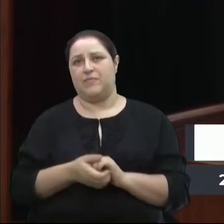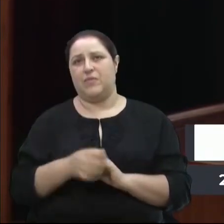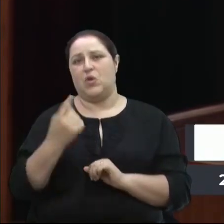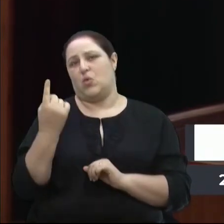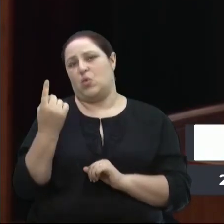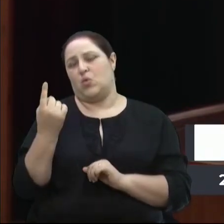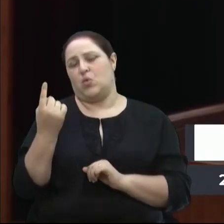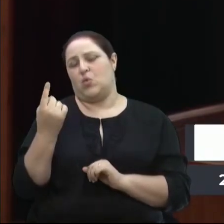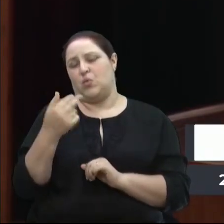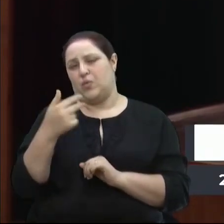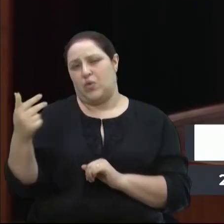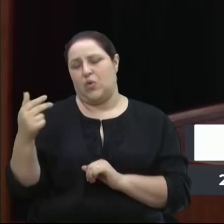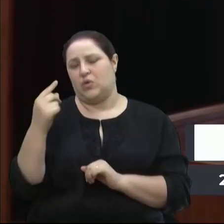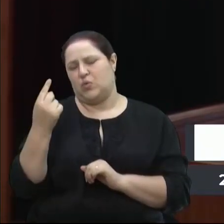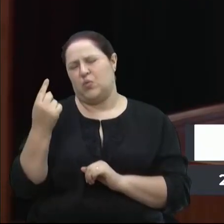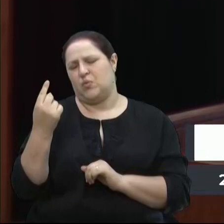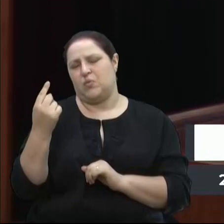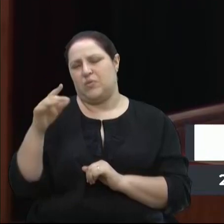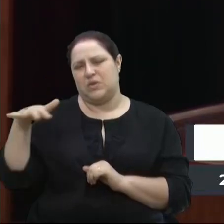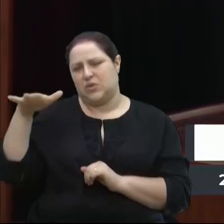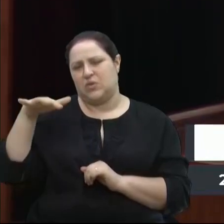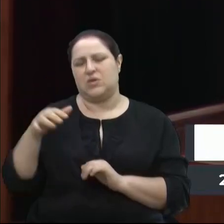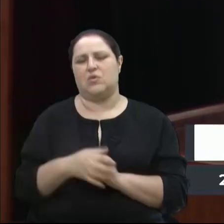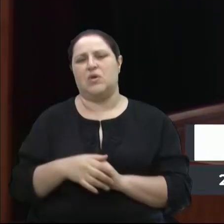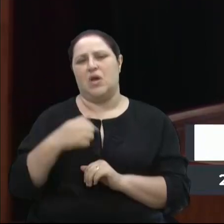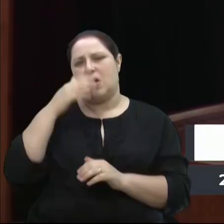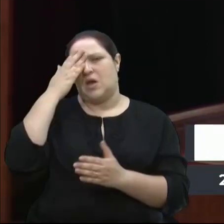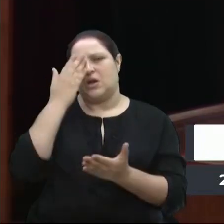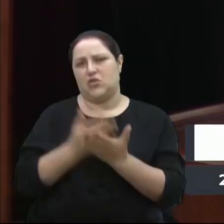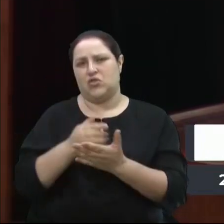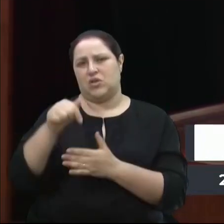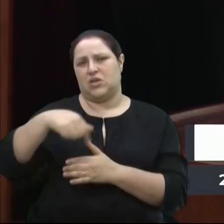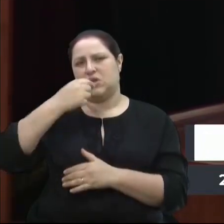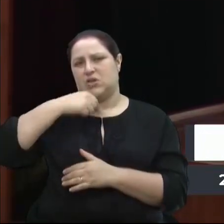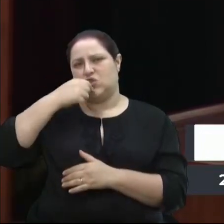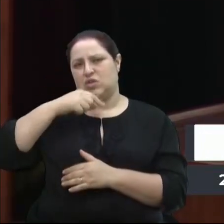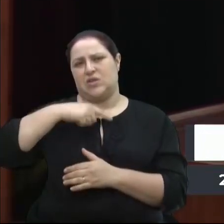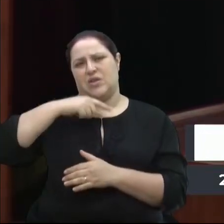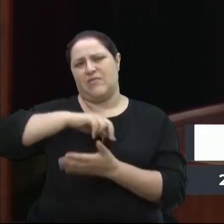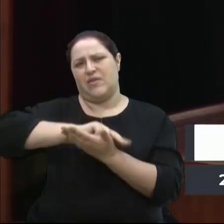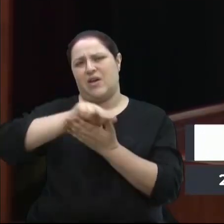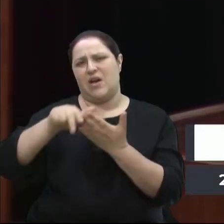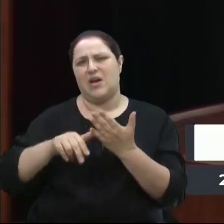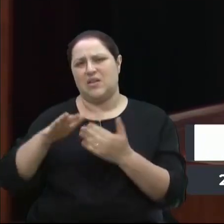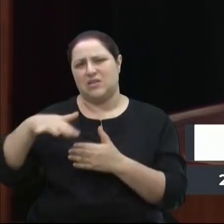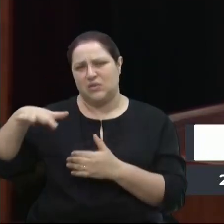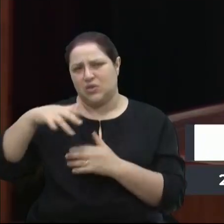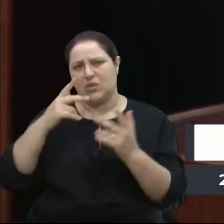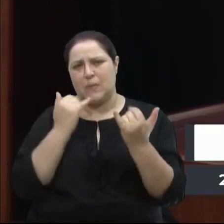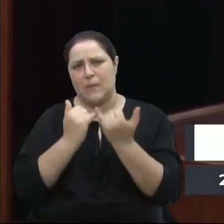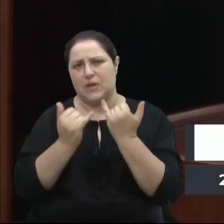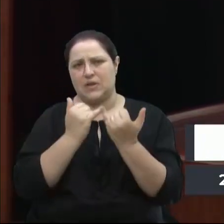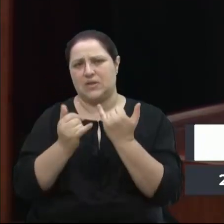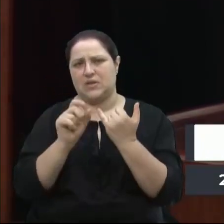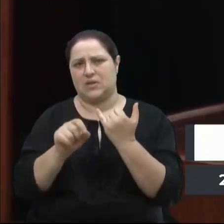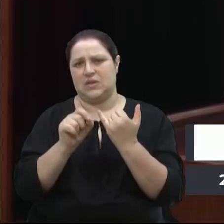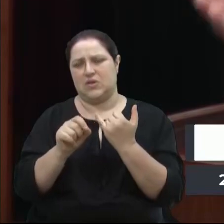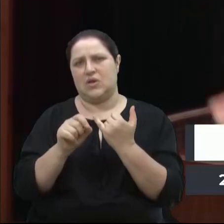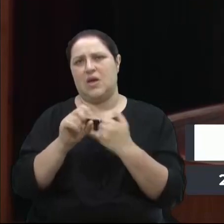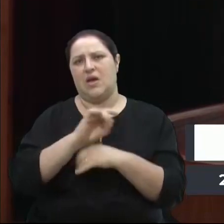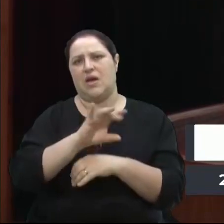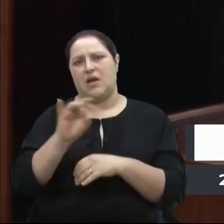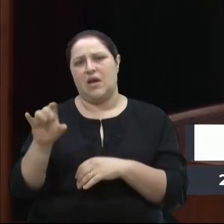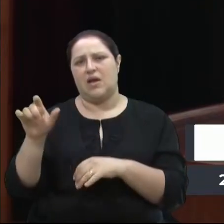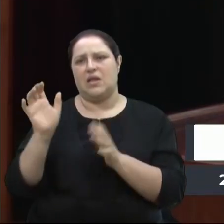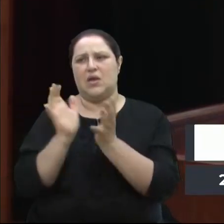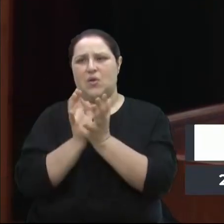um ponto, né? Uma situação. Mas eu acredito que na cidade de Caxias do Sul existem várias situações parecidas. E que cada nobre